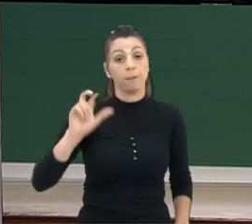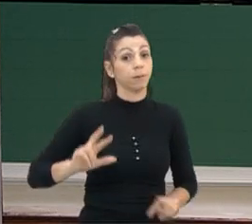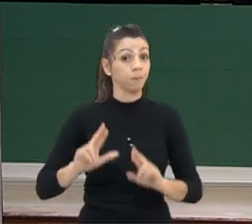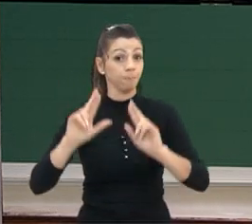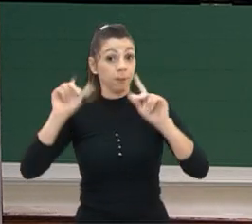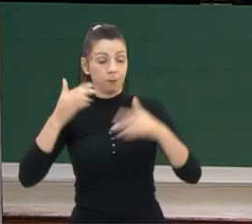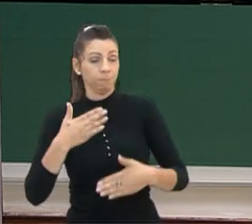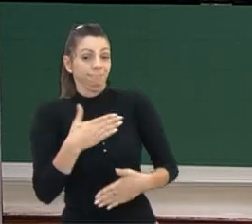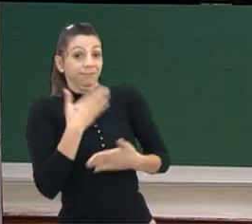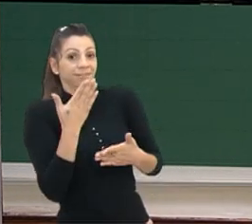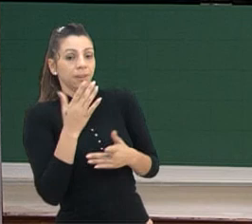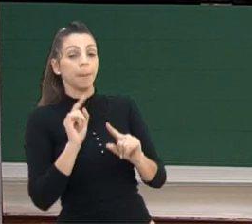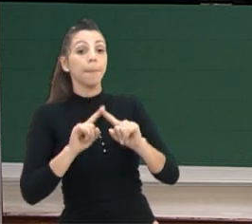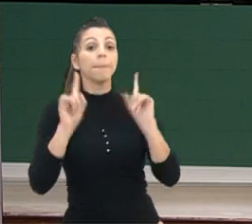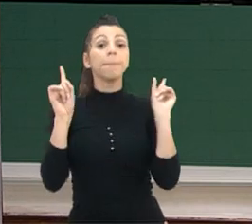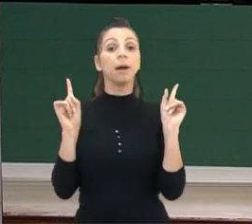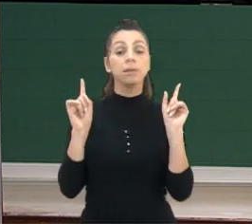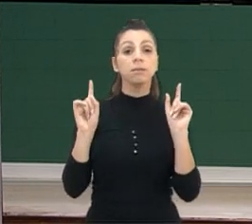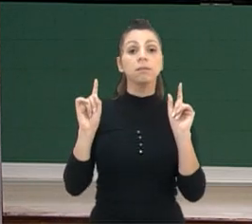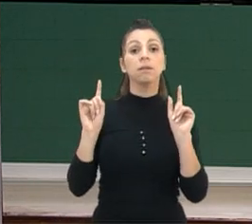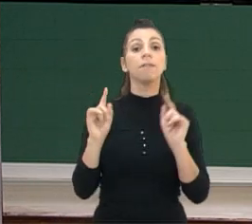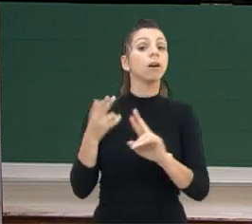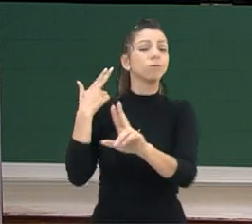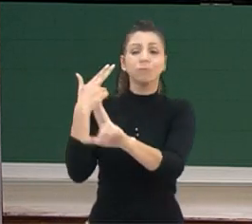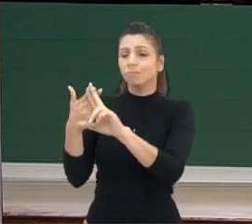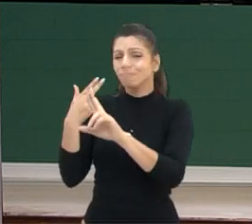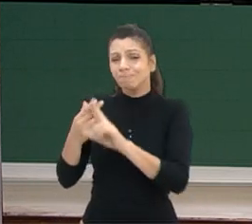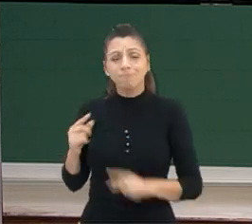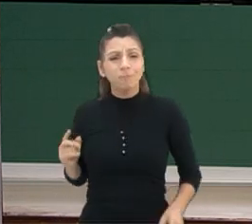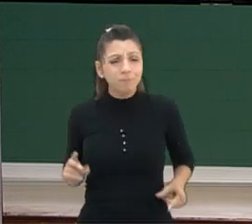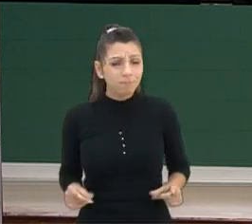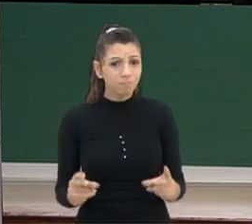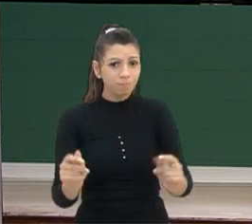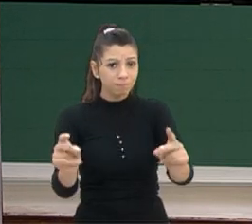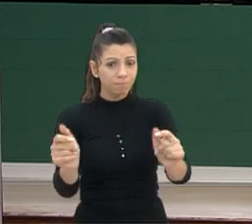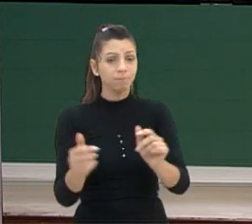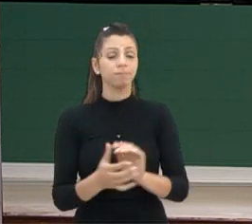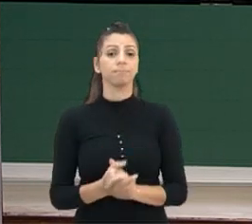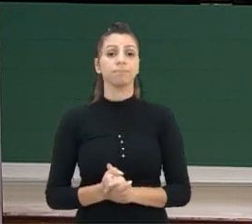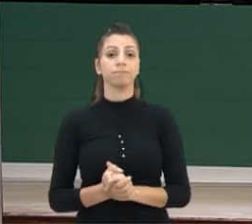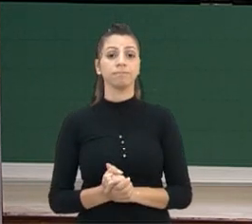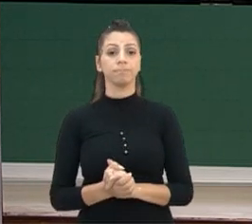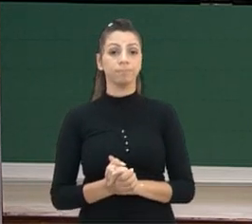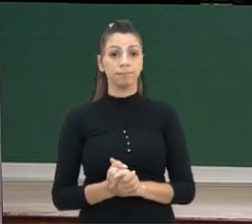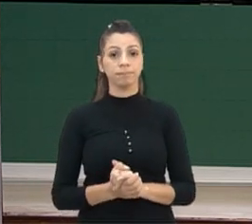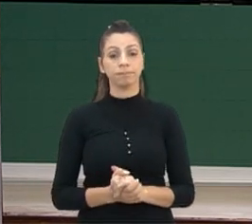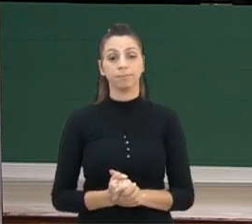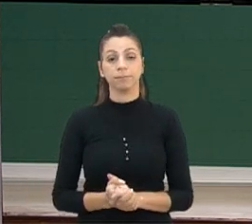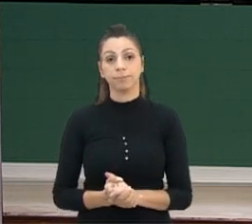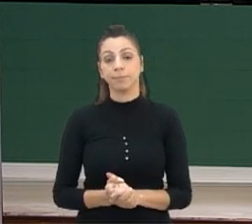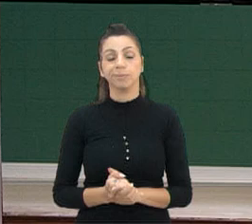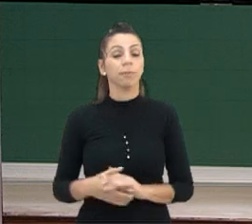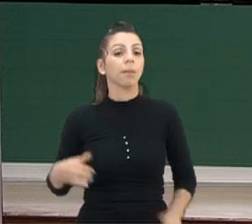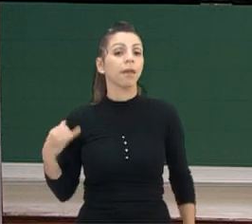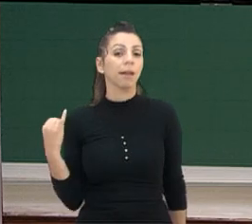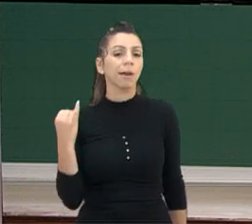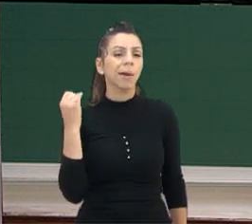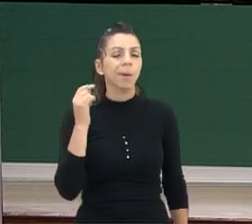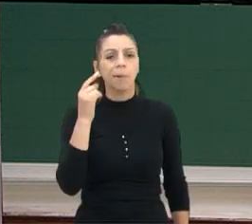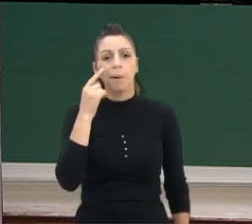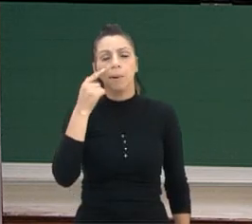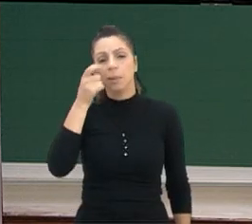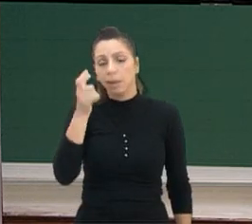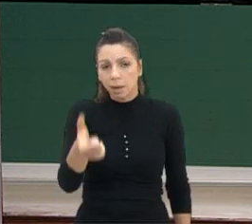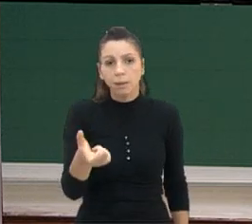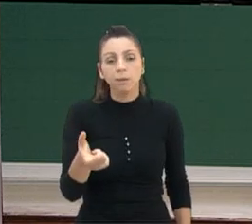que assusta, né? Mas é uma coisa que a gente vai usar muito daqui para frente. Nós vamos usar bastante. Então, é interessante a gente trazer essa ideia de